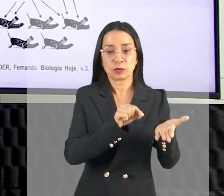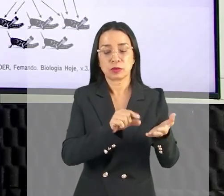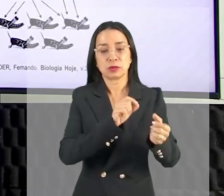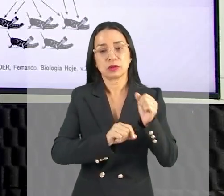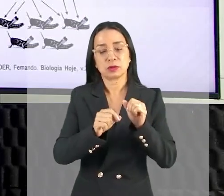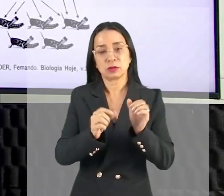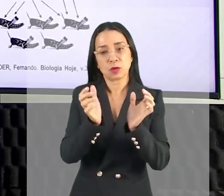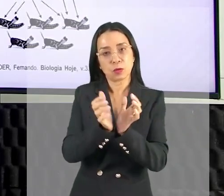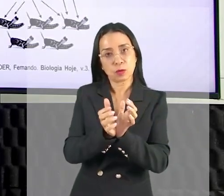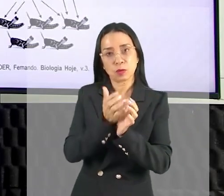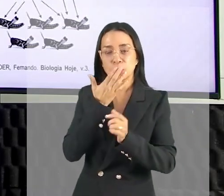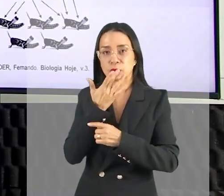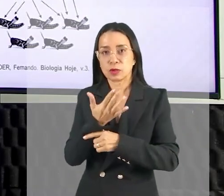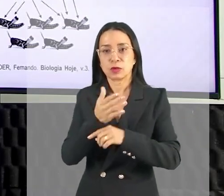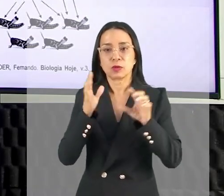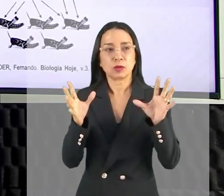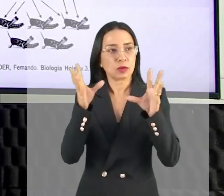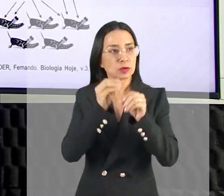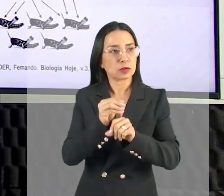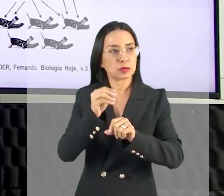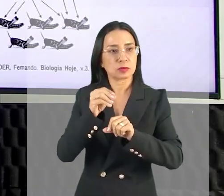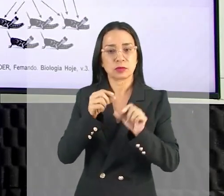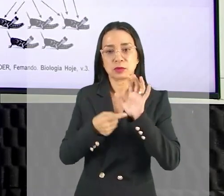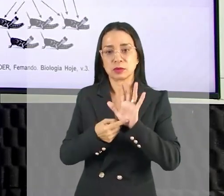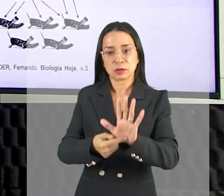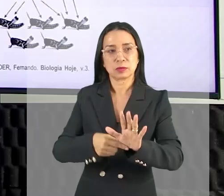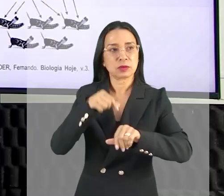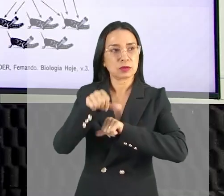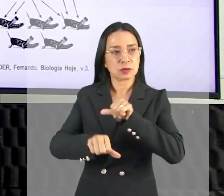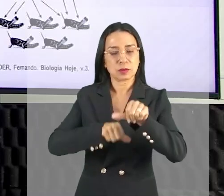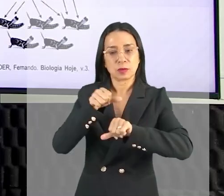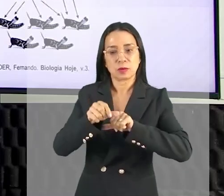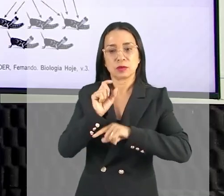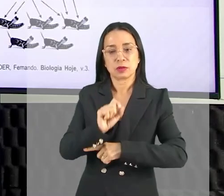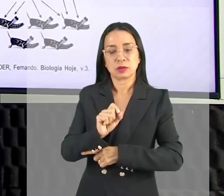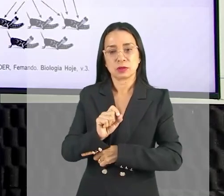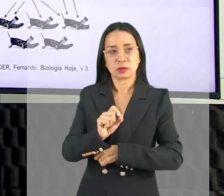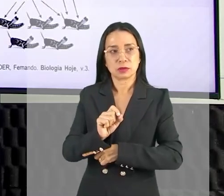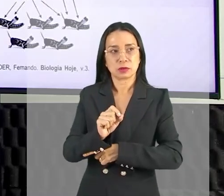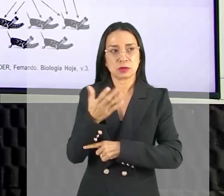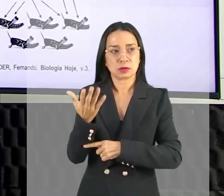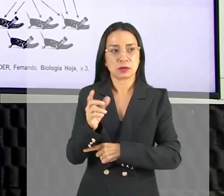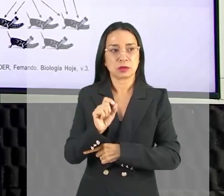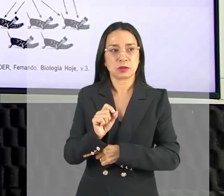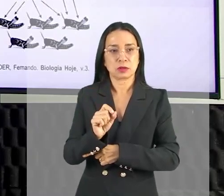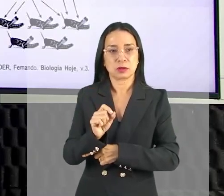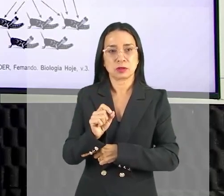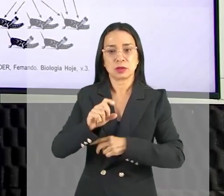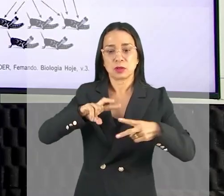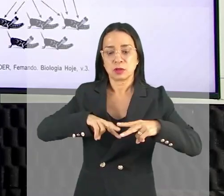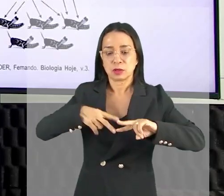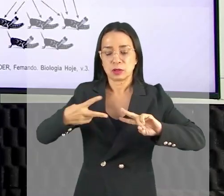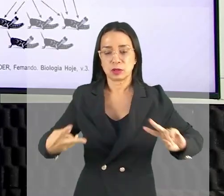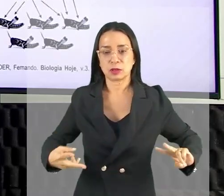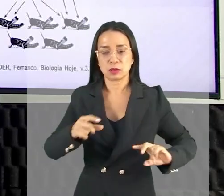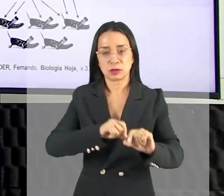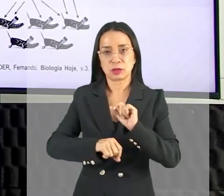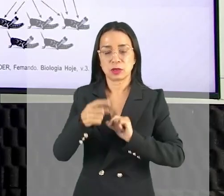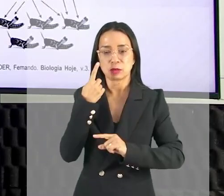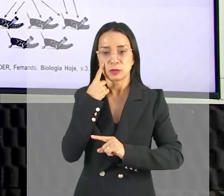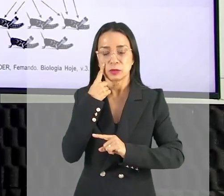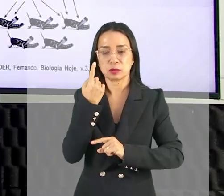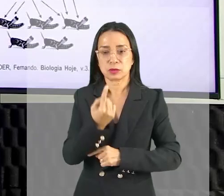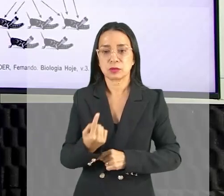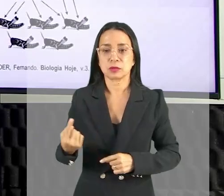coloração escura, que apresenta uma mutação. Provavelmente essa mutação, ela é no DNA, né? Como a gente está vendo ali,